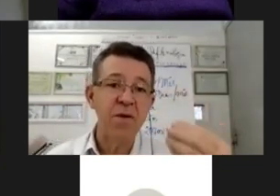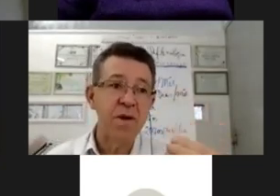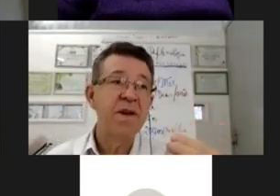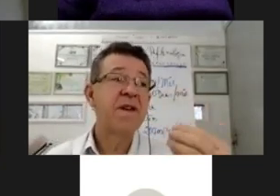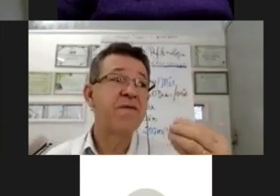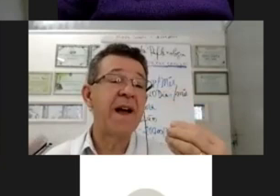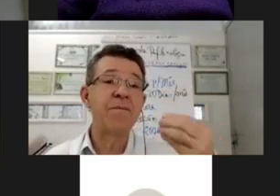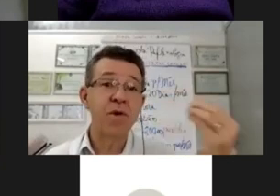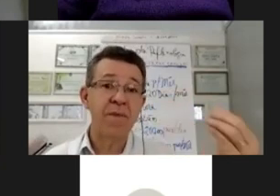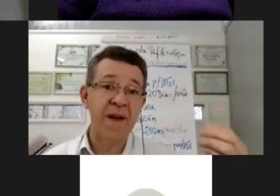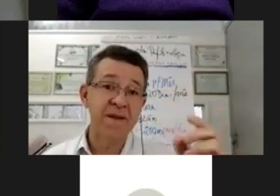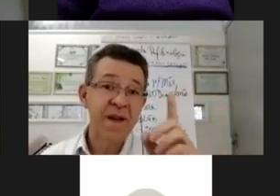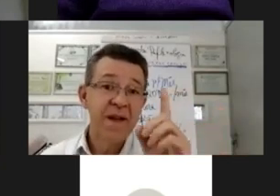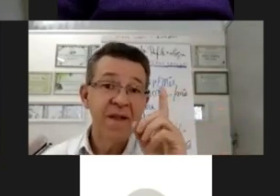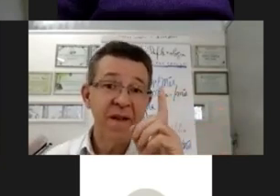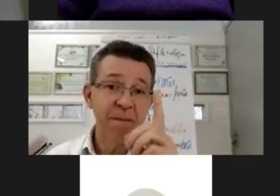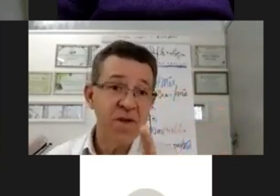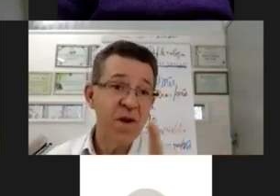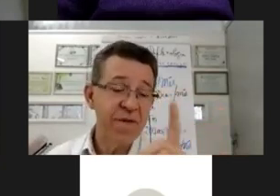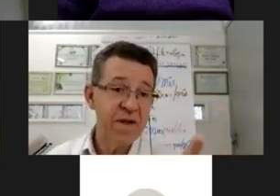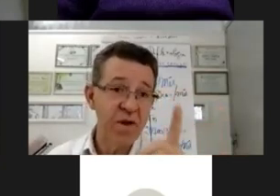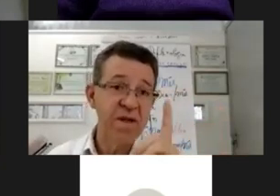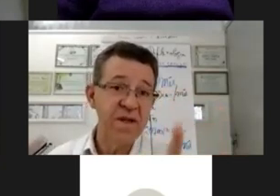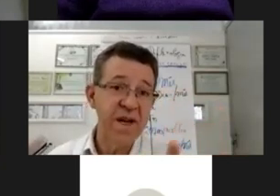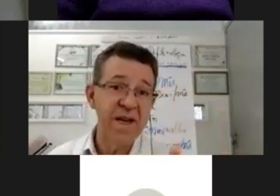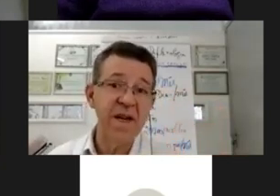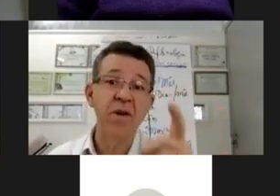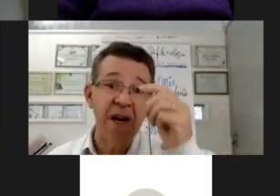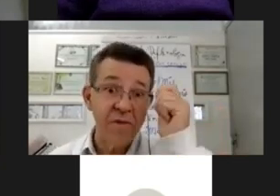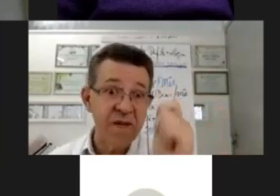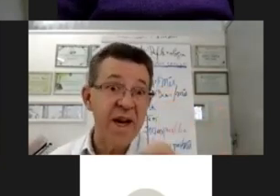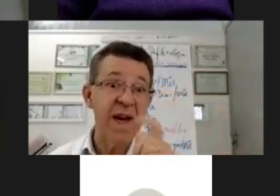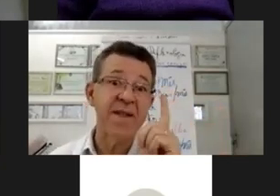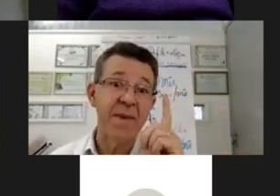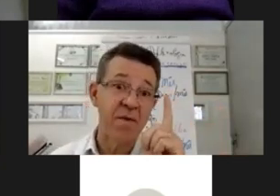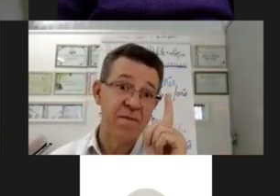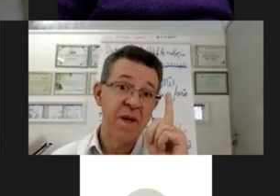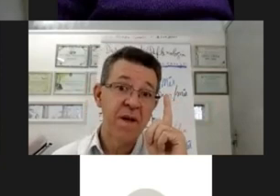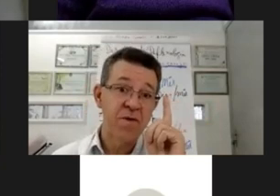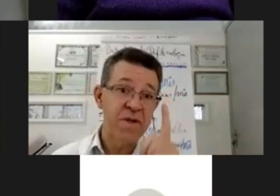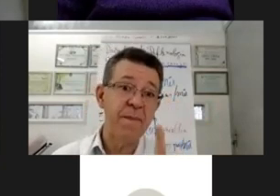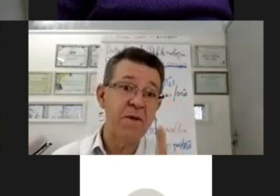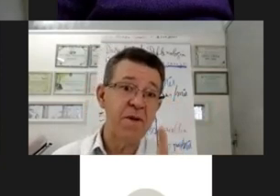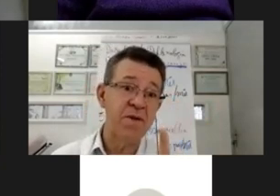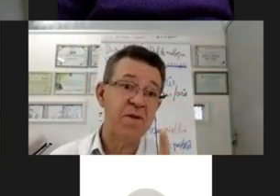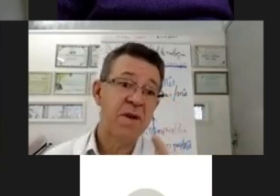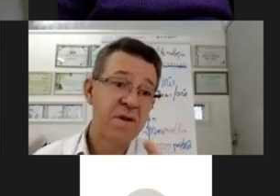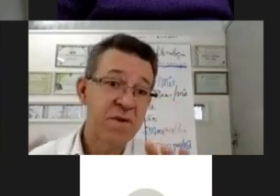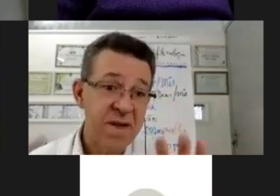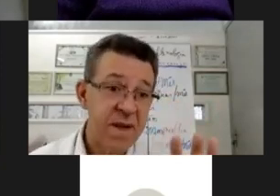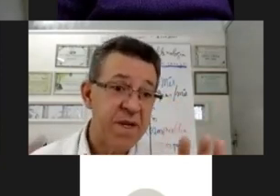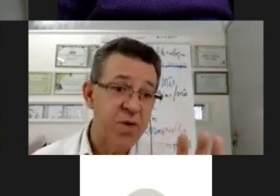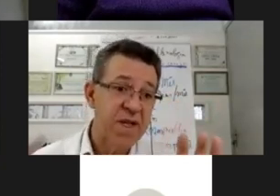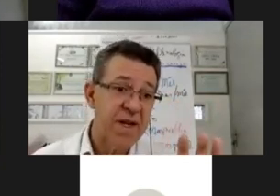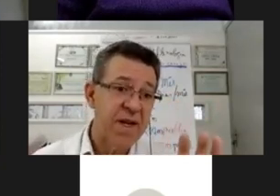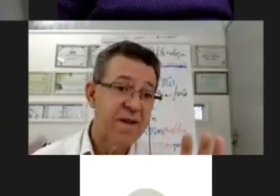tem valor, que vale muito mais. Teve pessoal que fez cortesia aí que colocaram R$ 100 na mão. Eu estou sabendo disso. Não